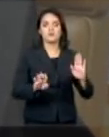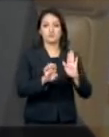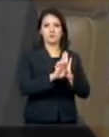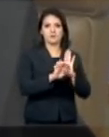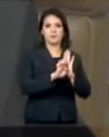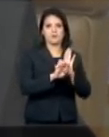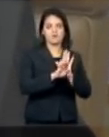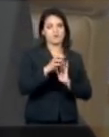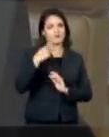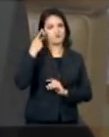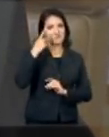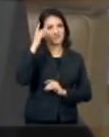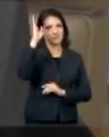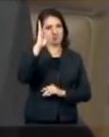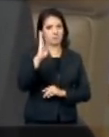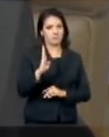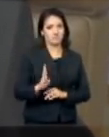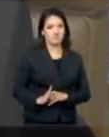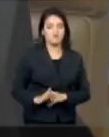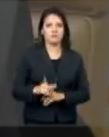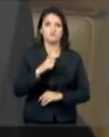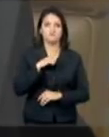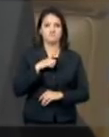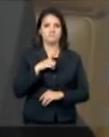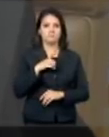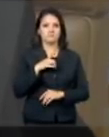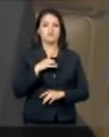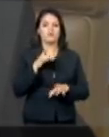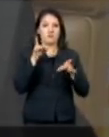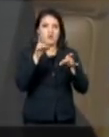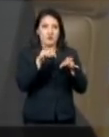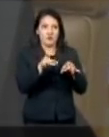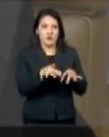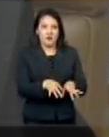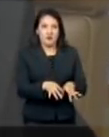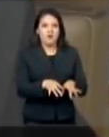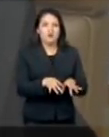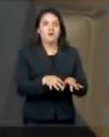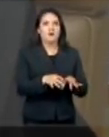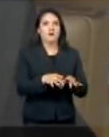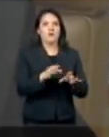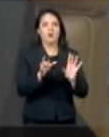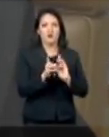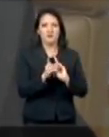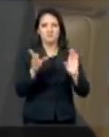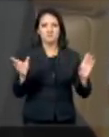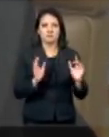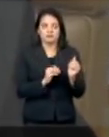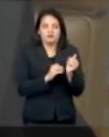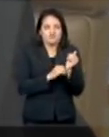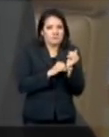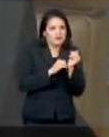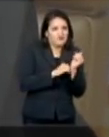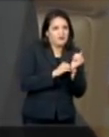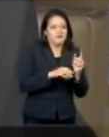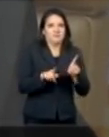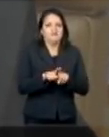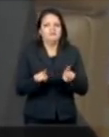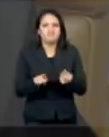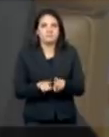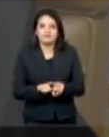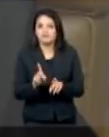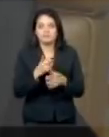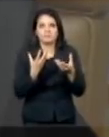brasileiro que rejeita o poder que oculta e que não tolera o poder que se o conta